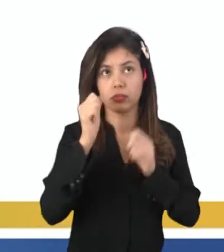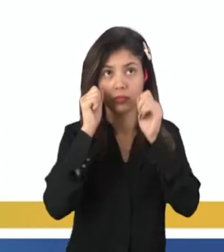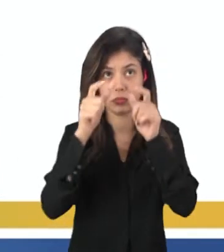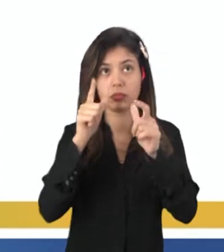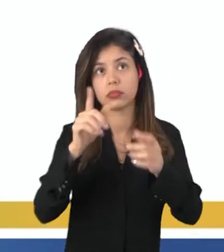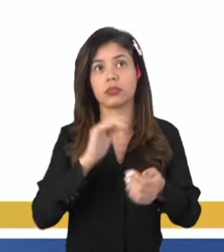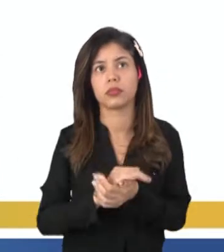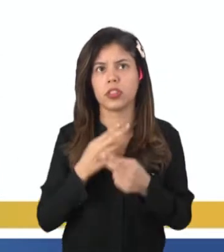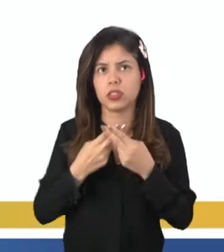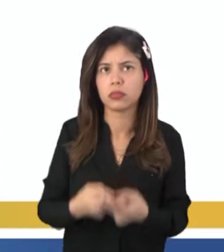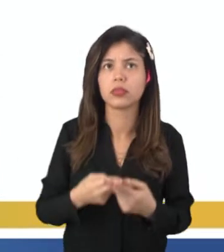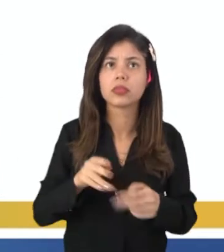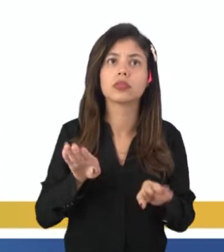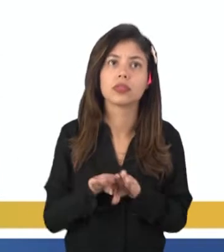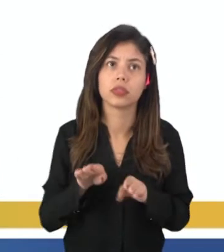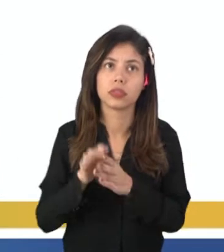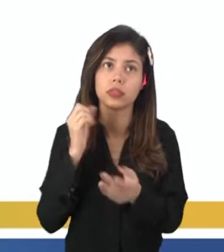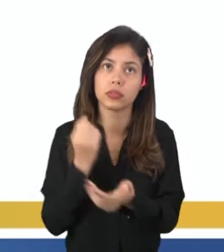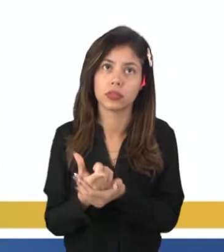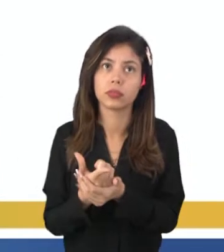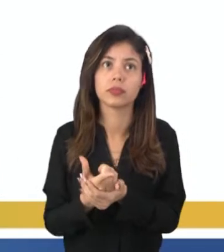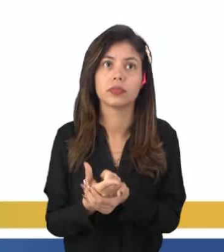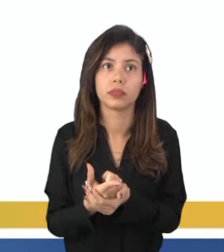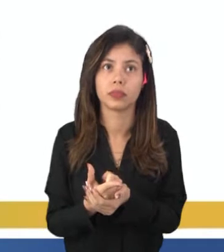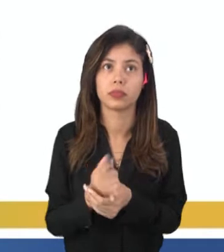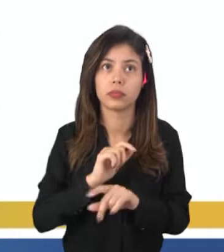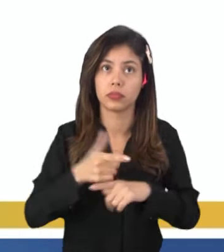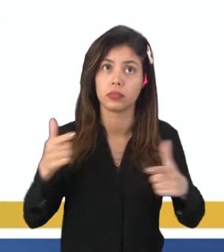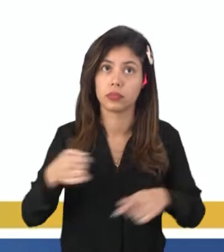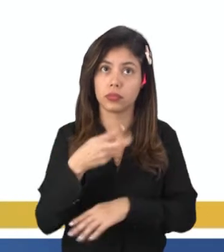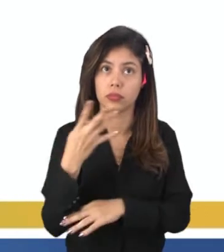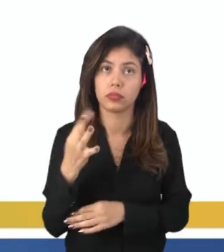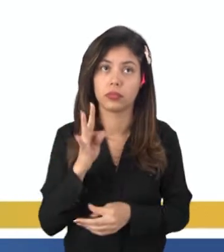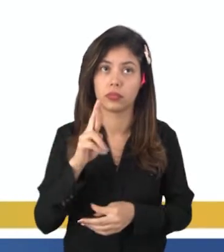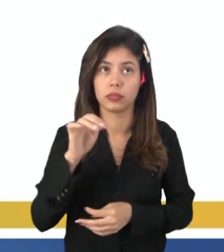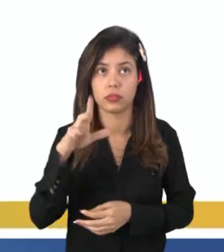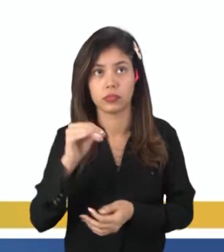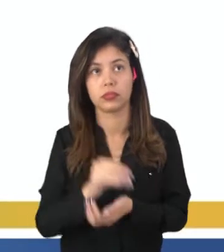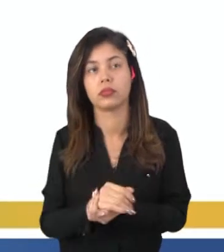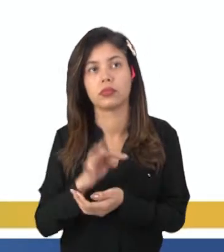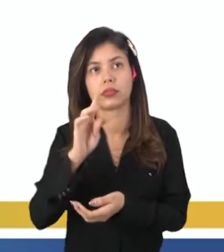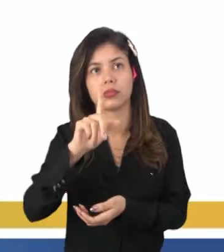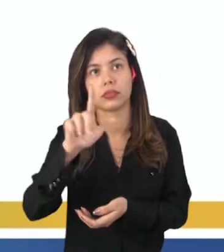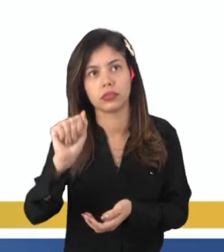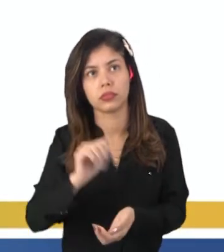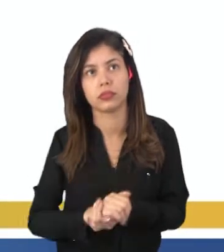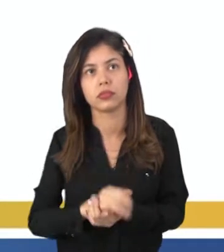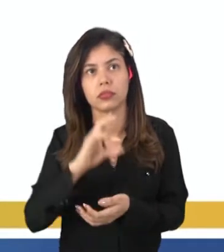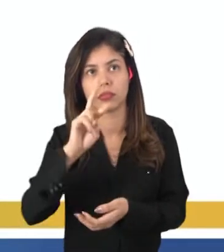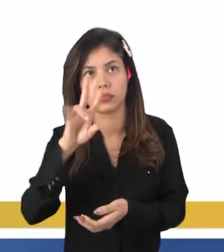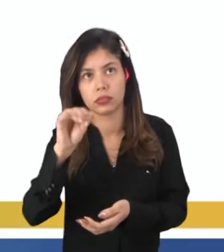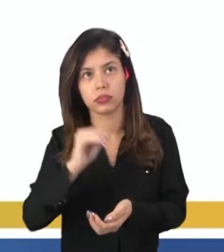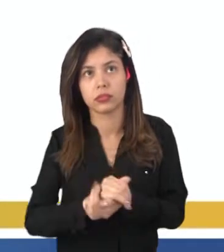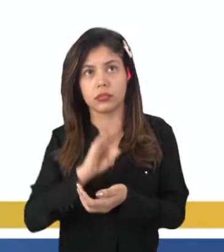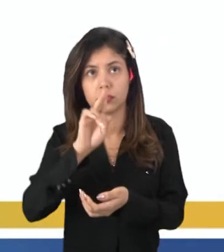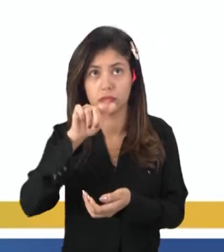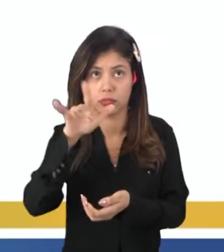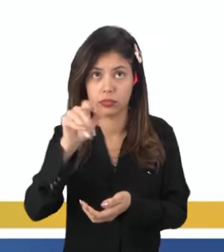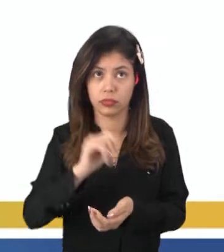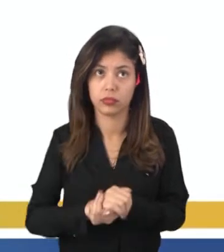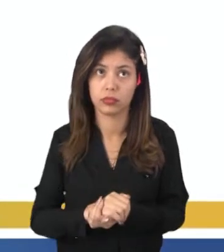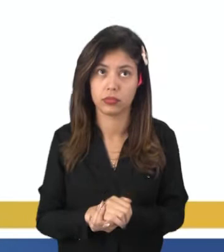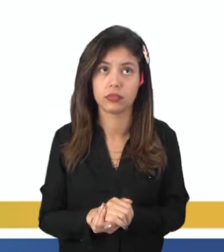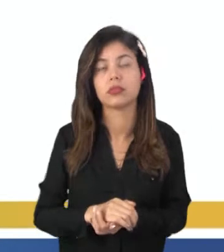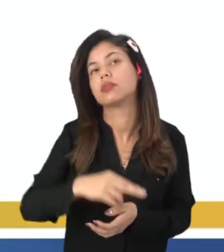pesados serviços e a pagar uma grande quantidade de tributos, tais como a talha, a covéia, as